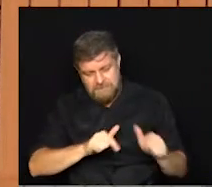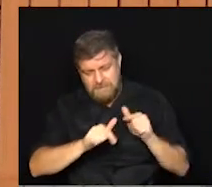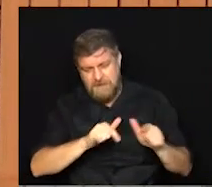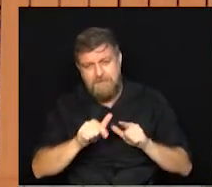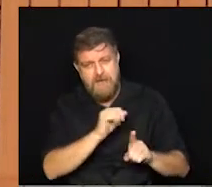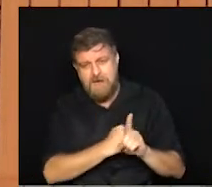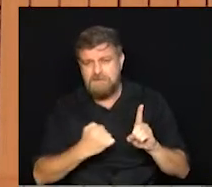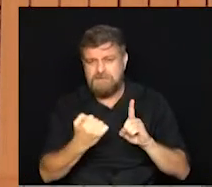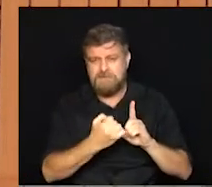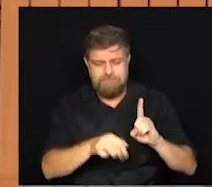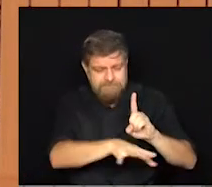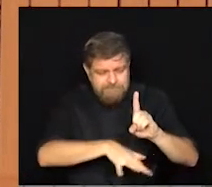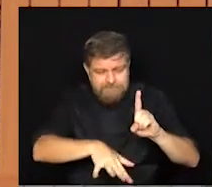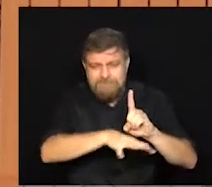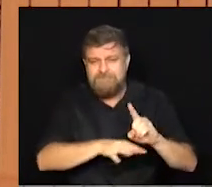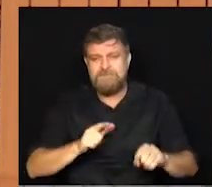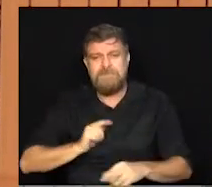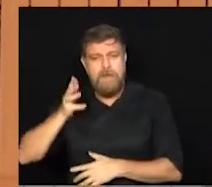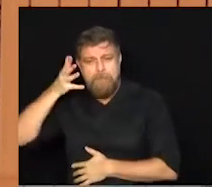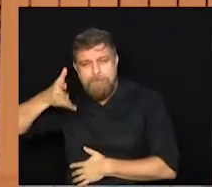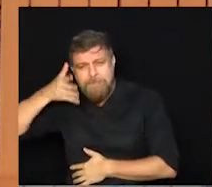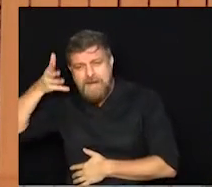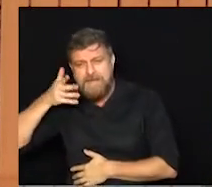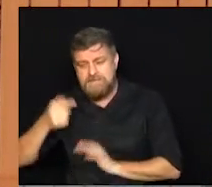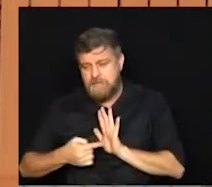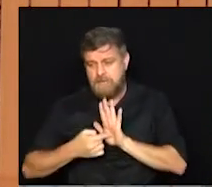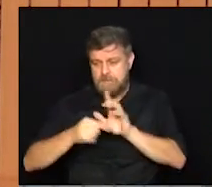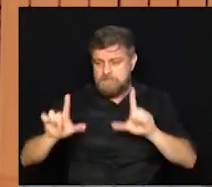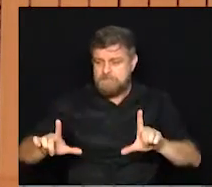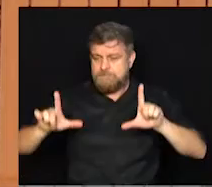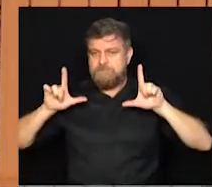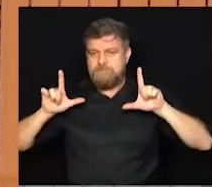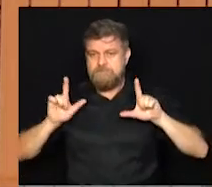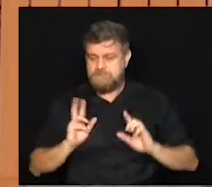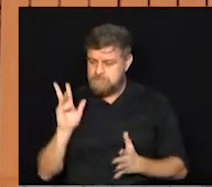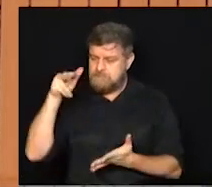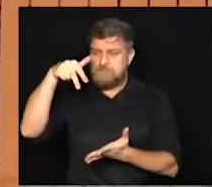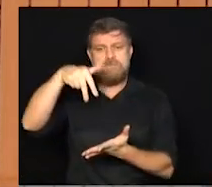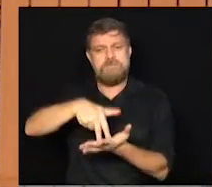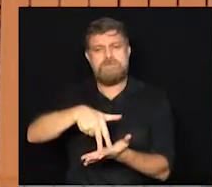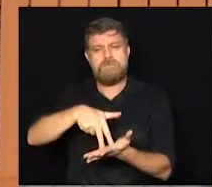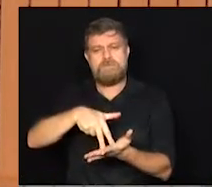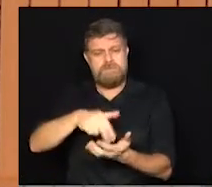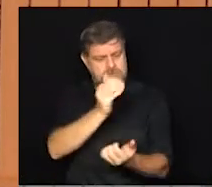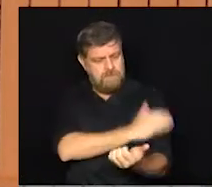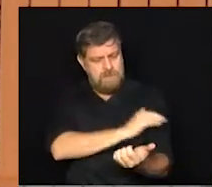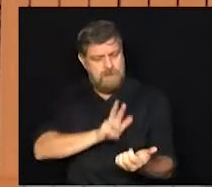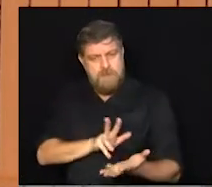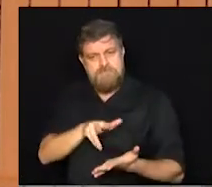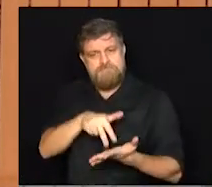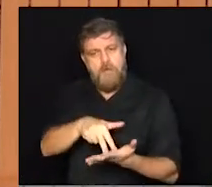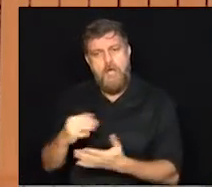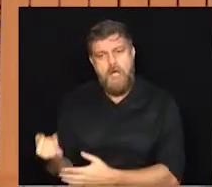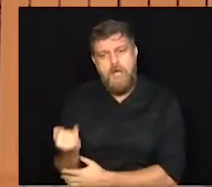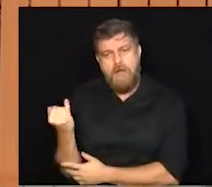sociais, dar palestra, mostrar que realmente do que ele é capaz, de qual a importância dele